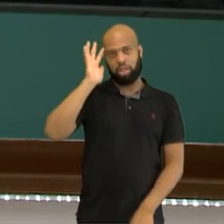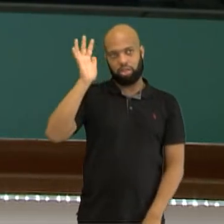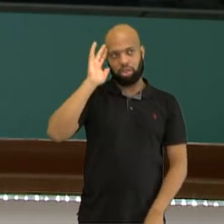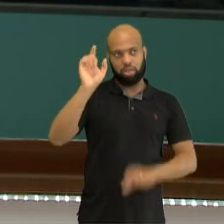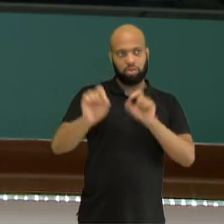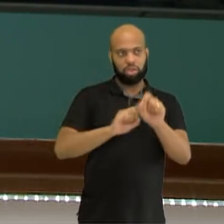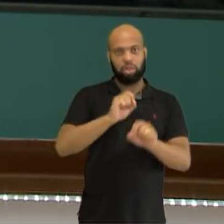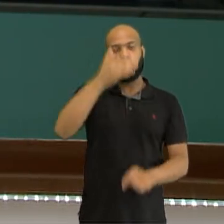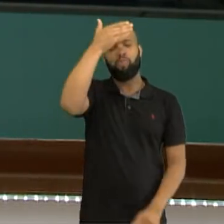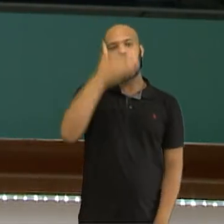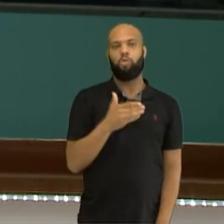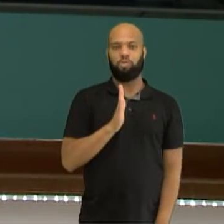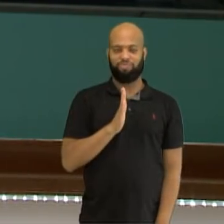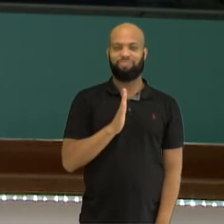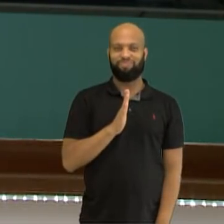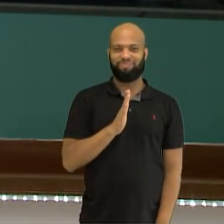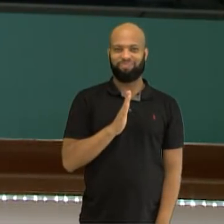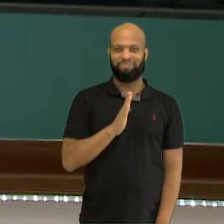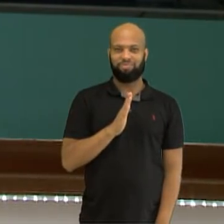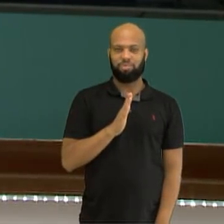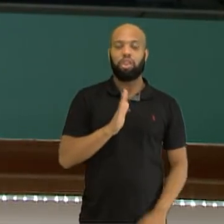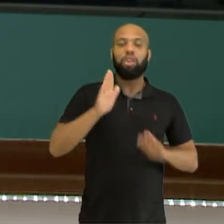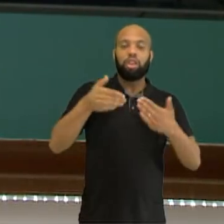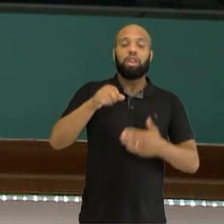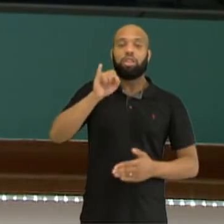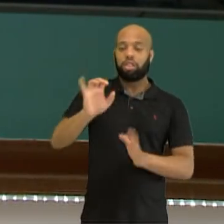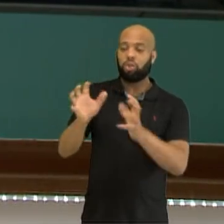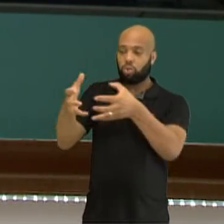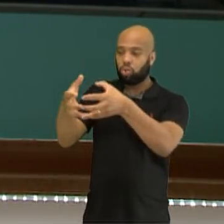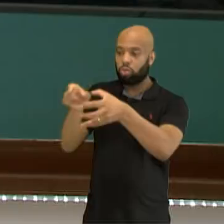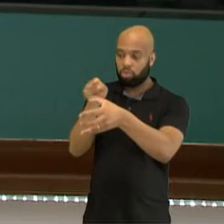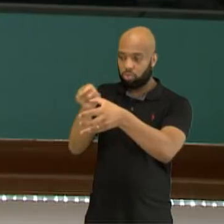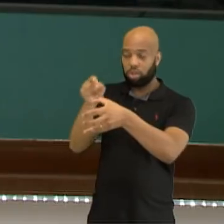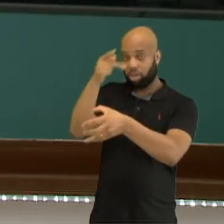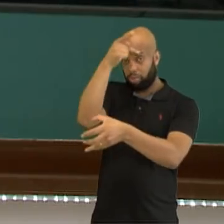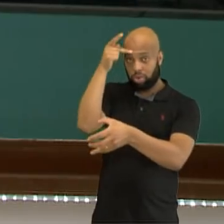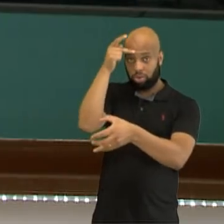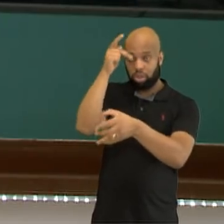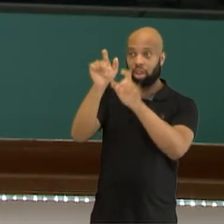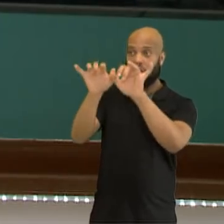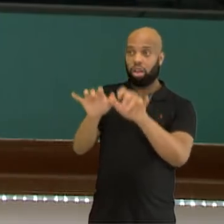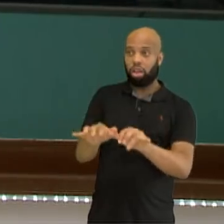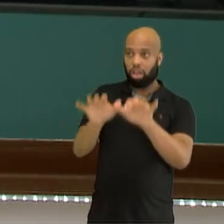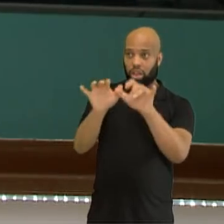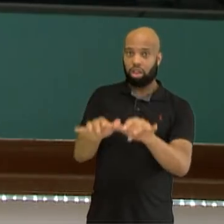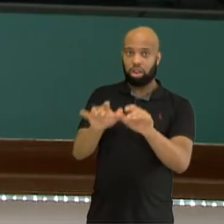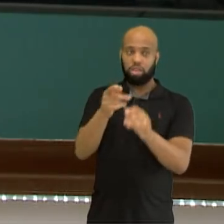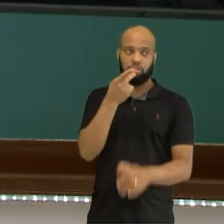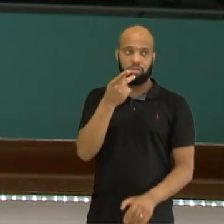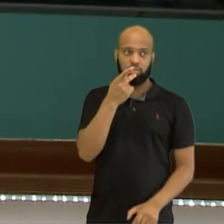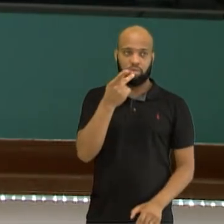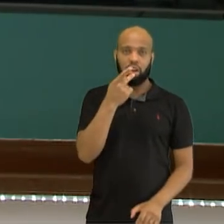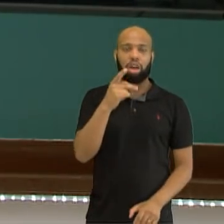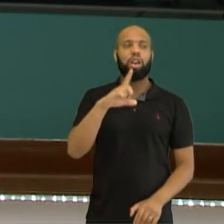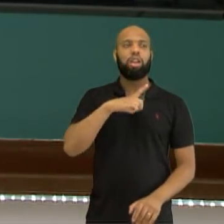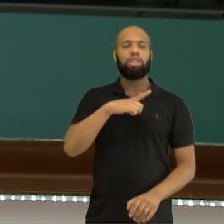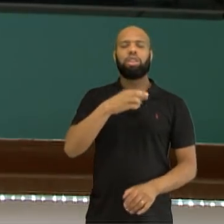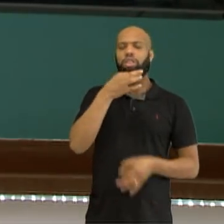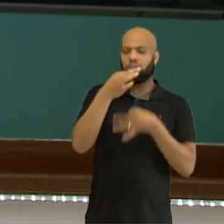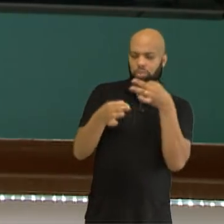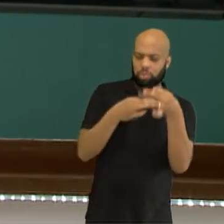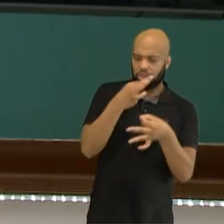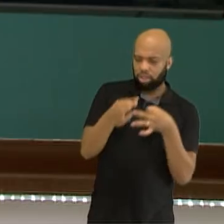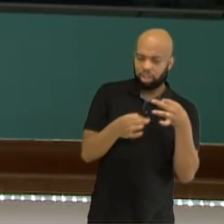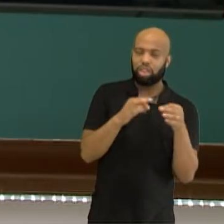uma comprovação. Então, quando essas pessoas escrevem sobre, elas falam, elas têm